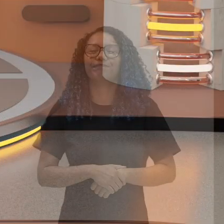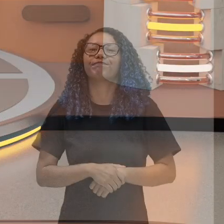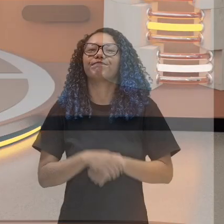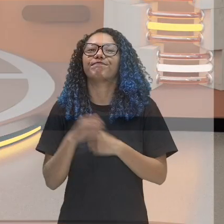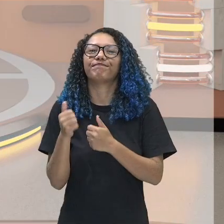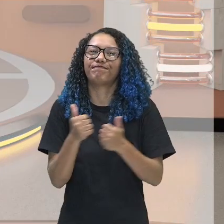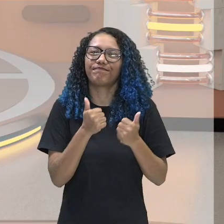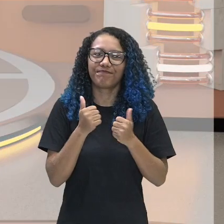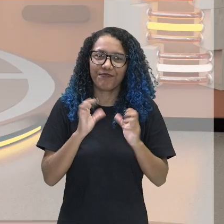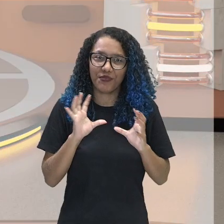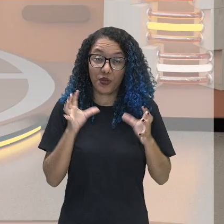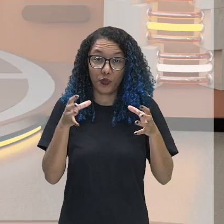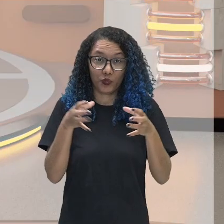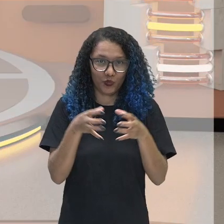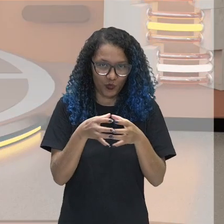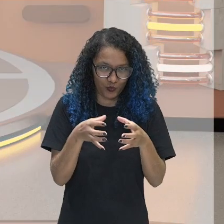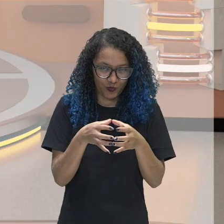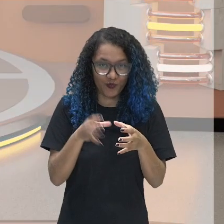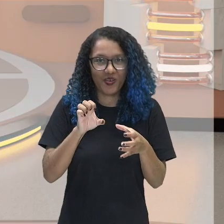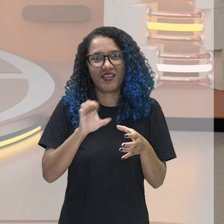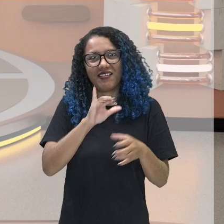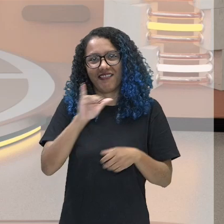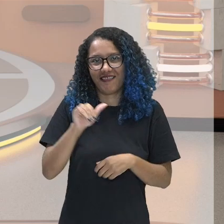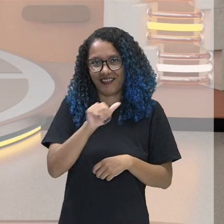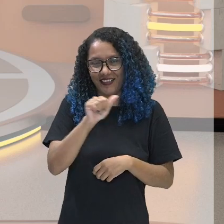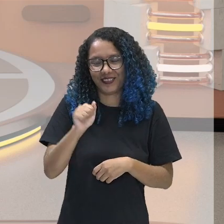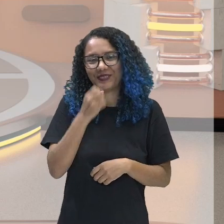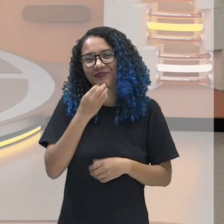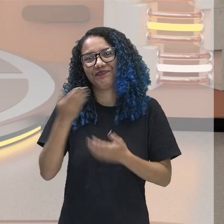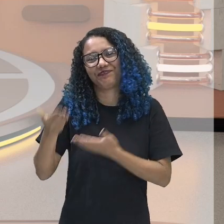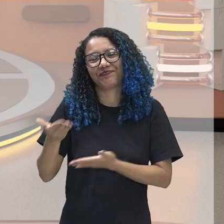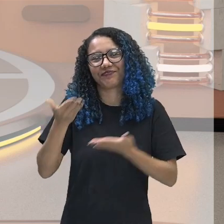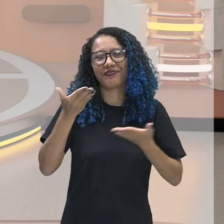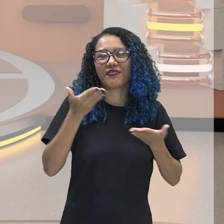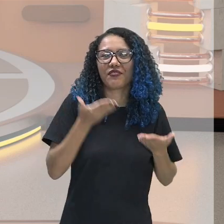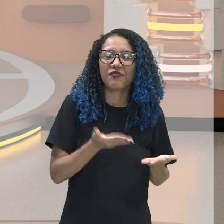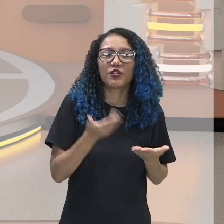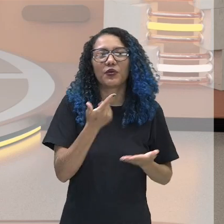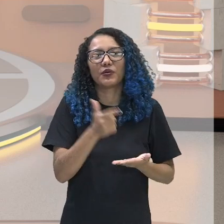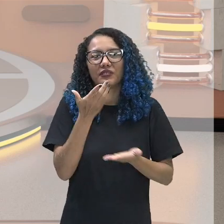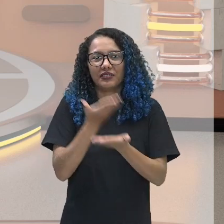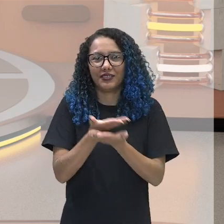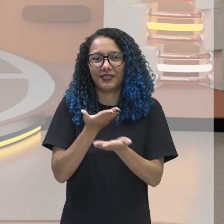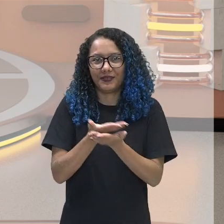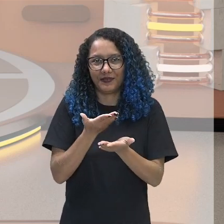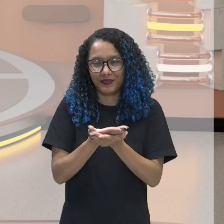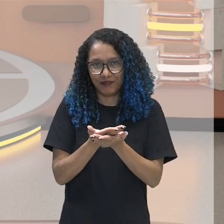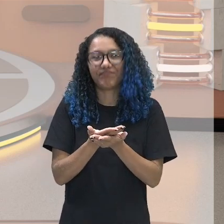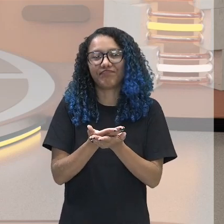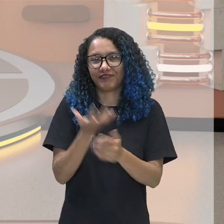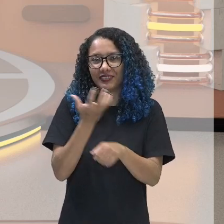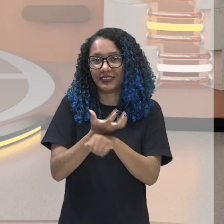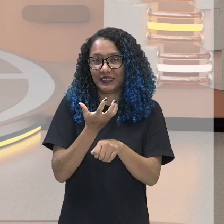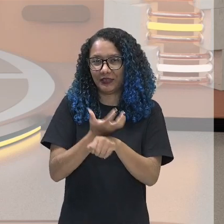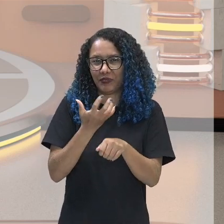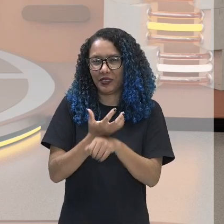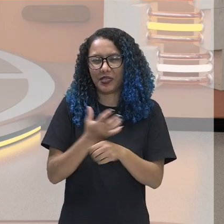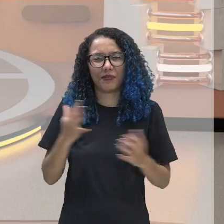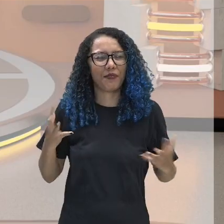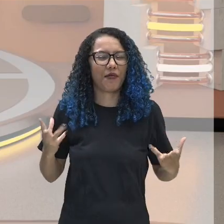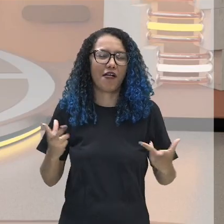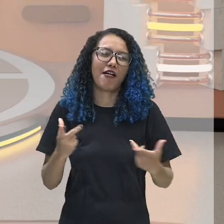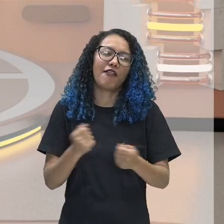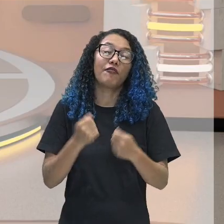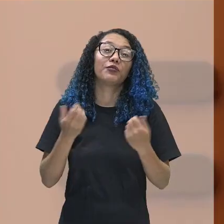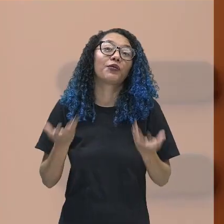Turminha boa da nossa educação de jovens e adultos, sejam bem-vindos a mais uma aula dessa disciplina apaixonante que